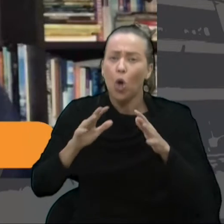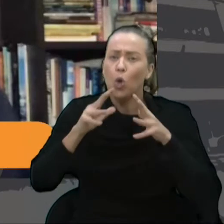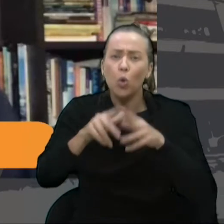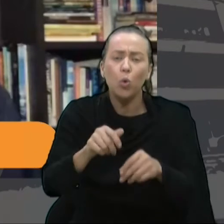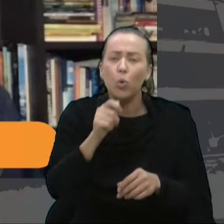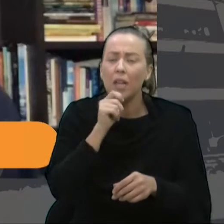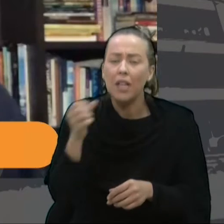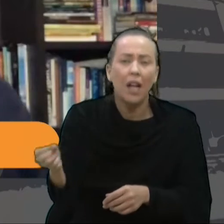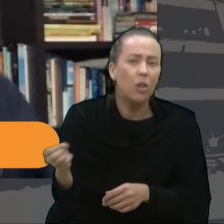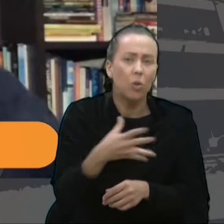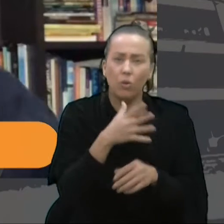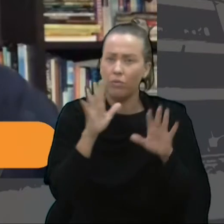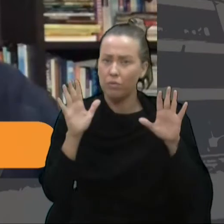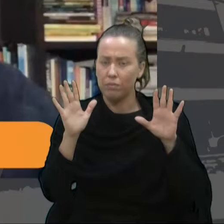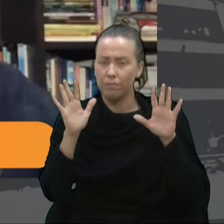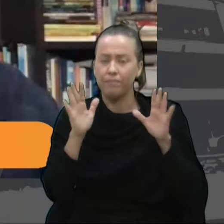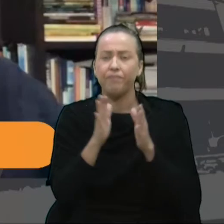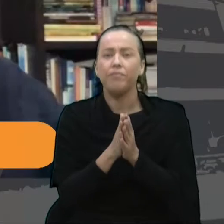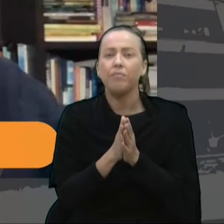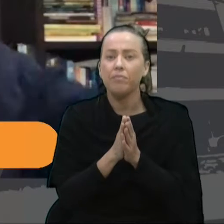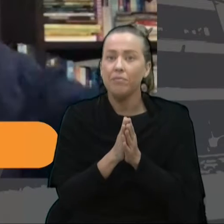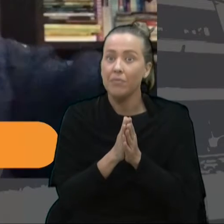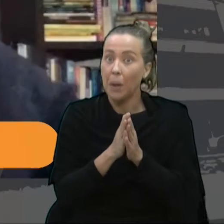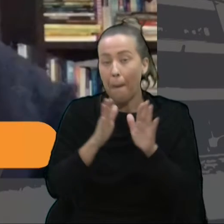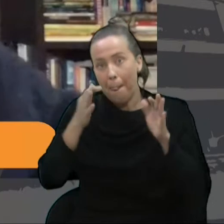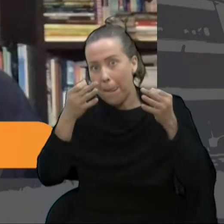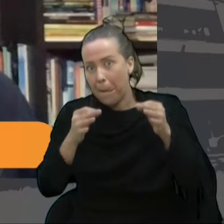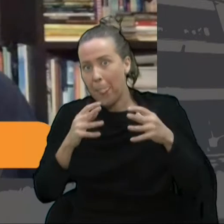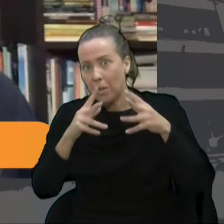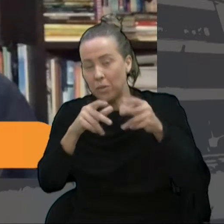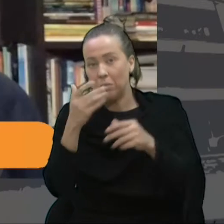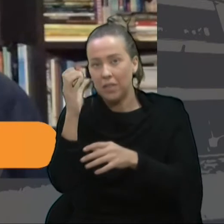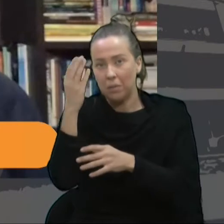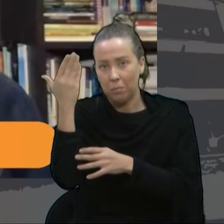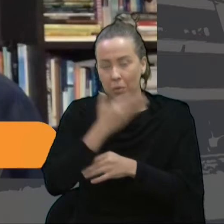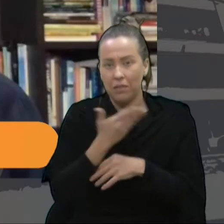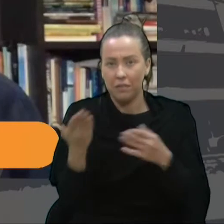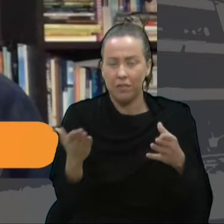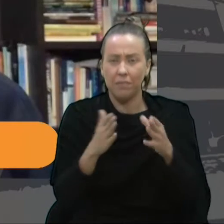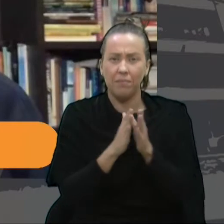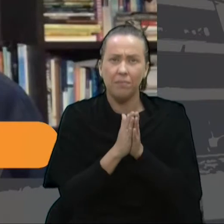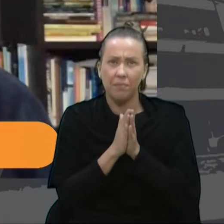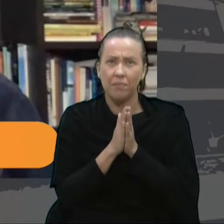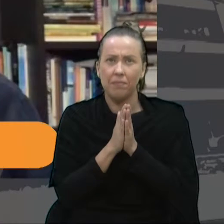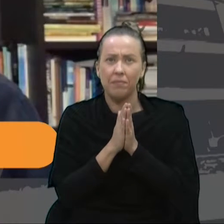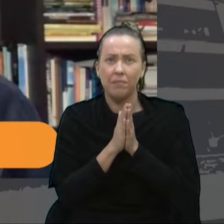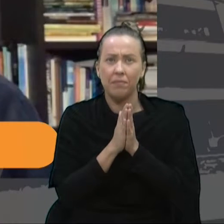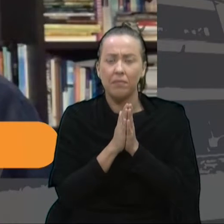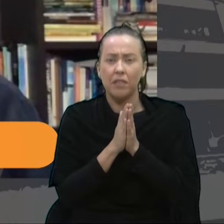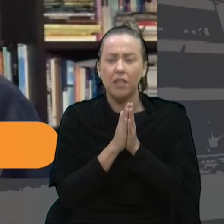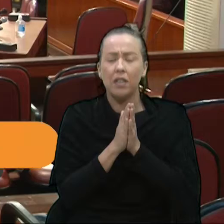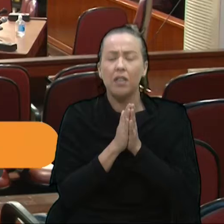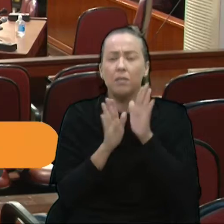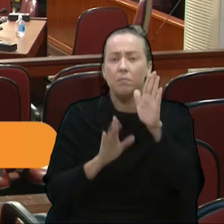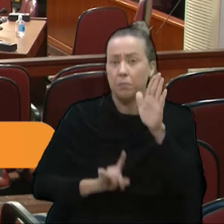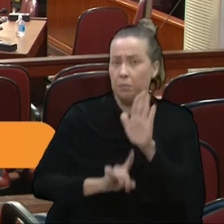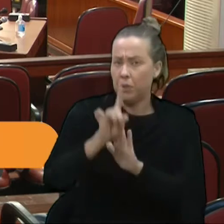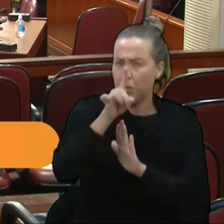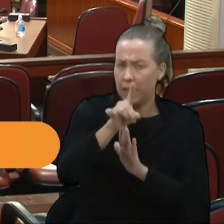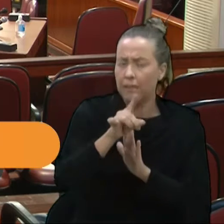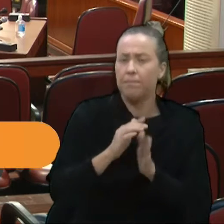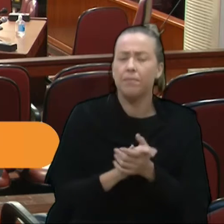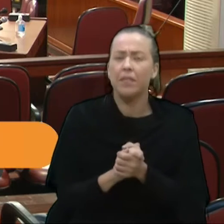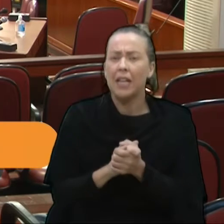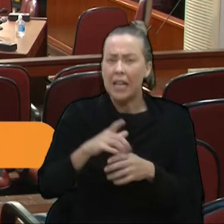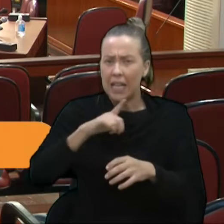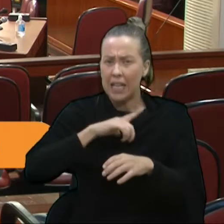novo. Alexandre, tudo não tem a certeza população científica. Sim, diga. Brasileira. Sim. Alexandre, você tem